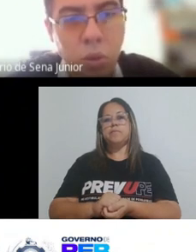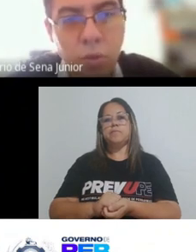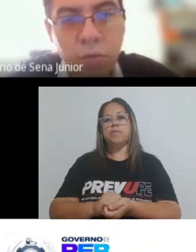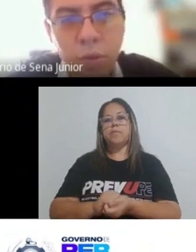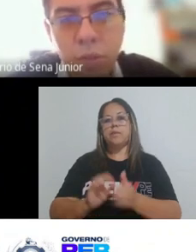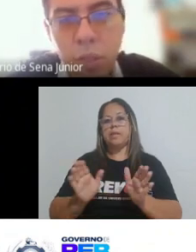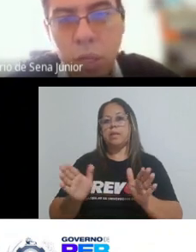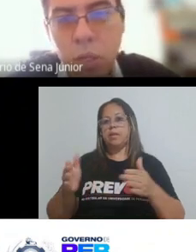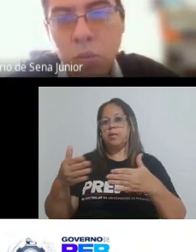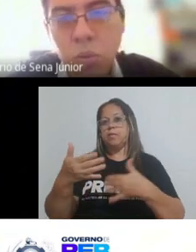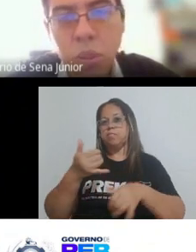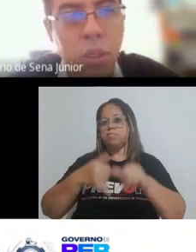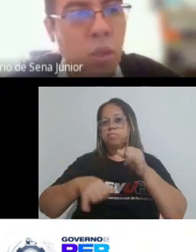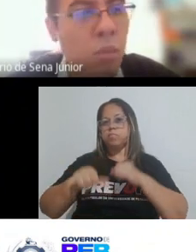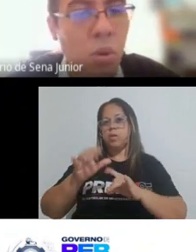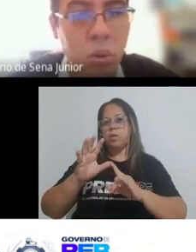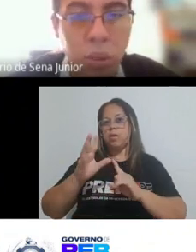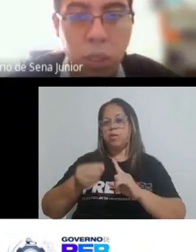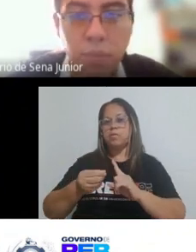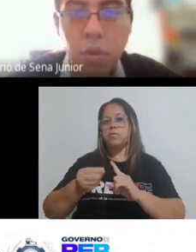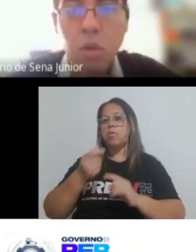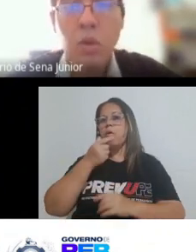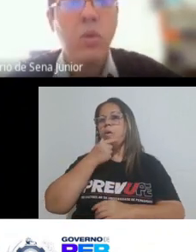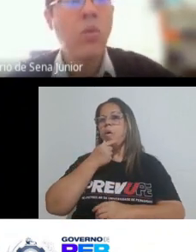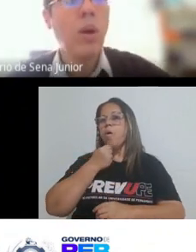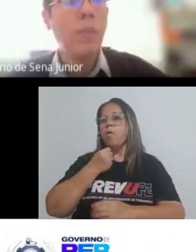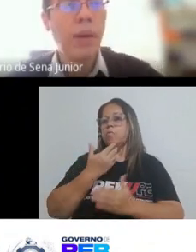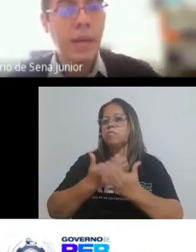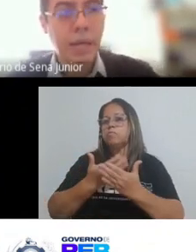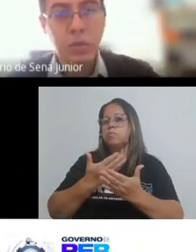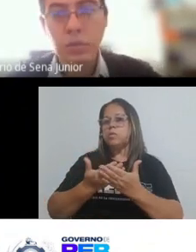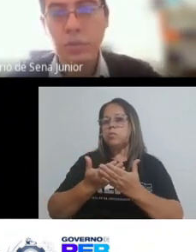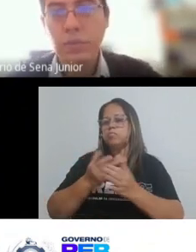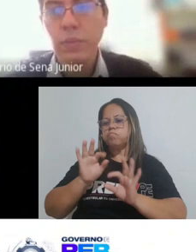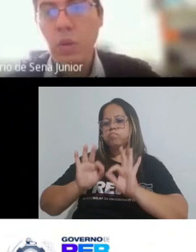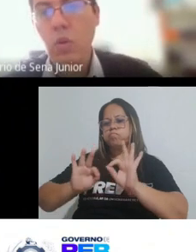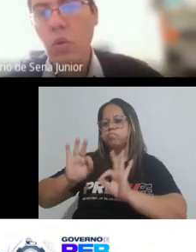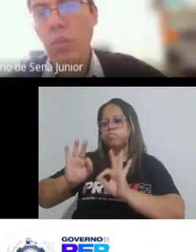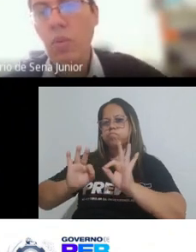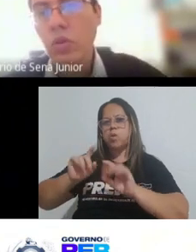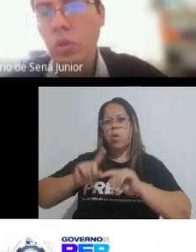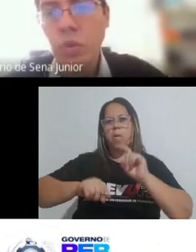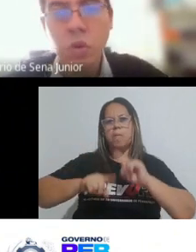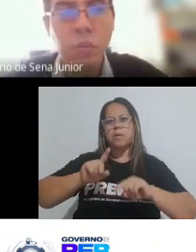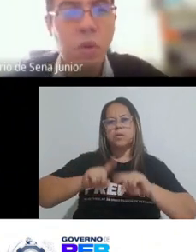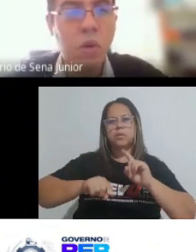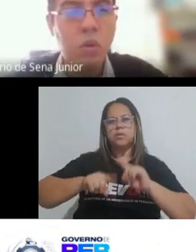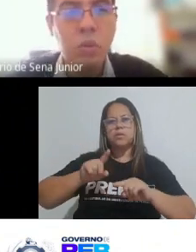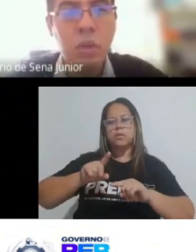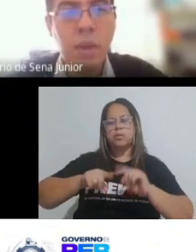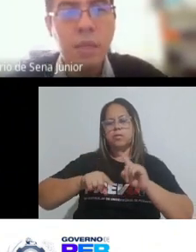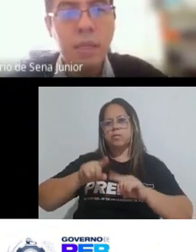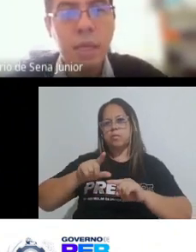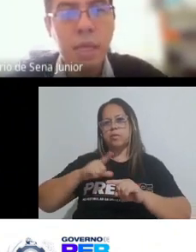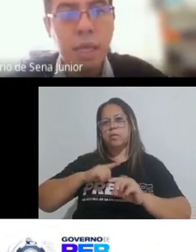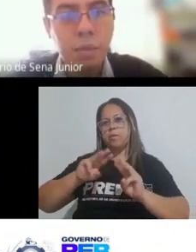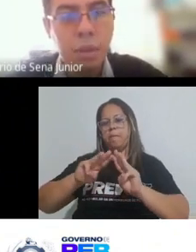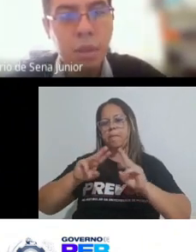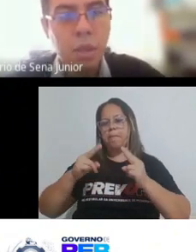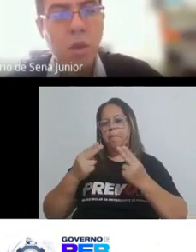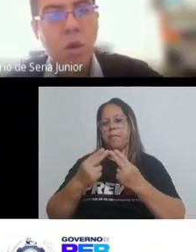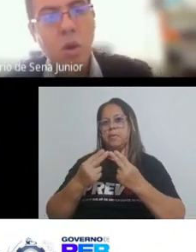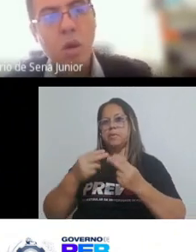laboratório de física, um estudante monta um aparato composto por um bloco de massa